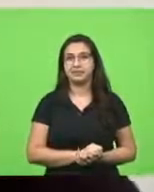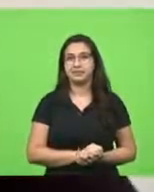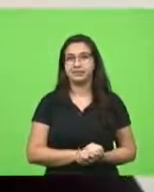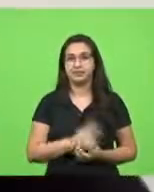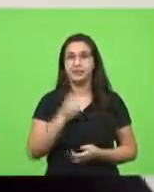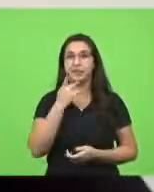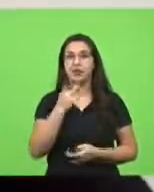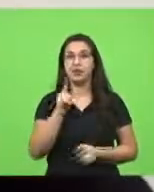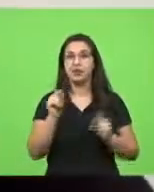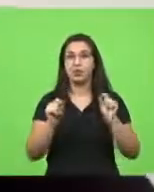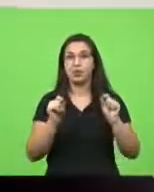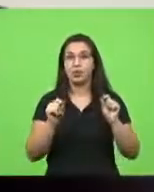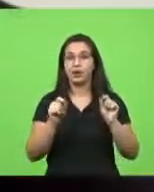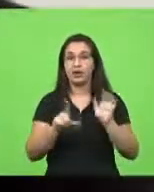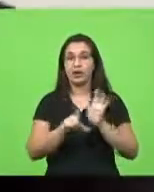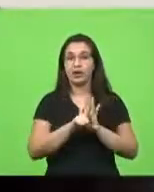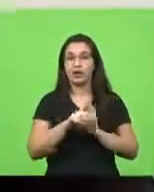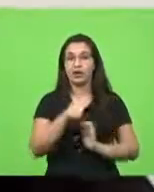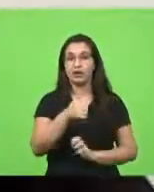sobre a Lei